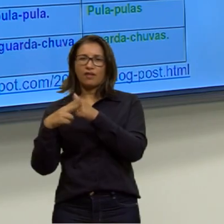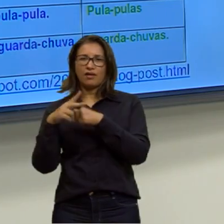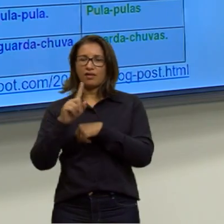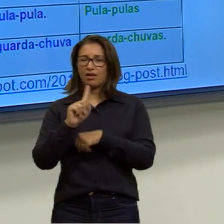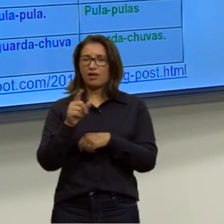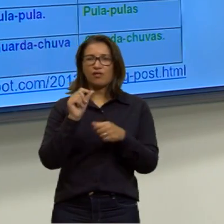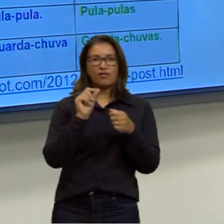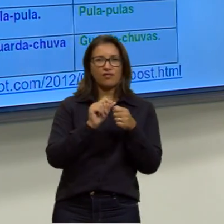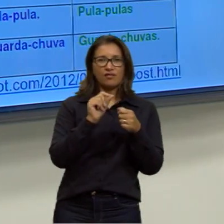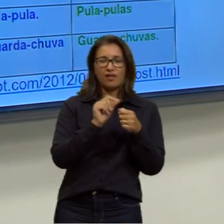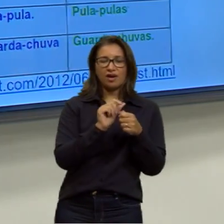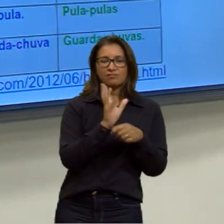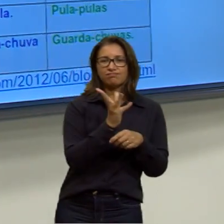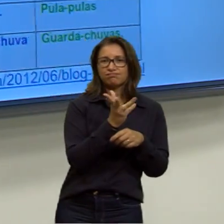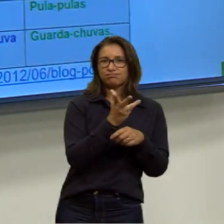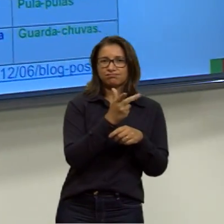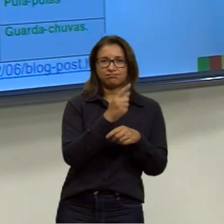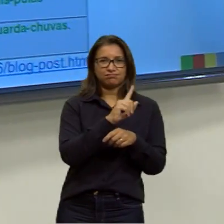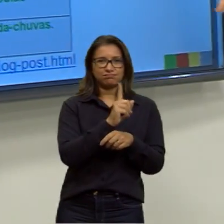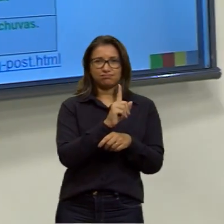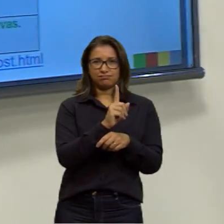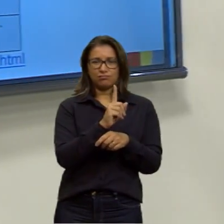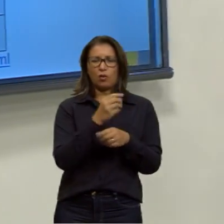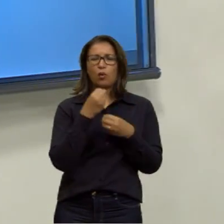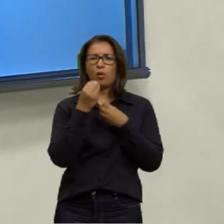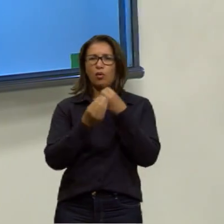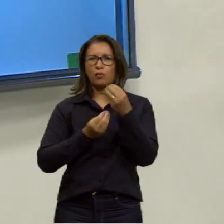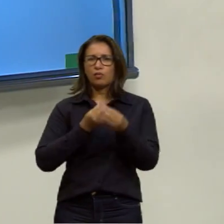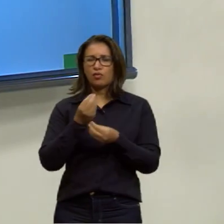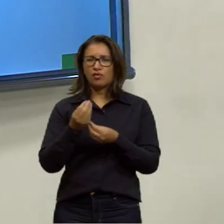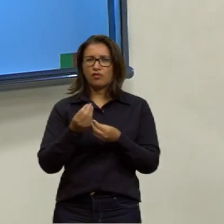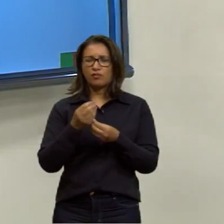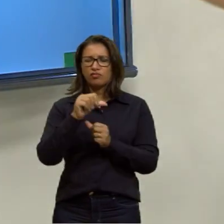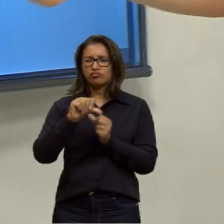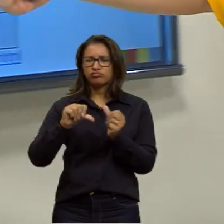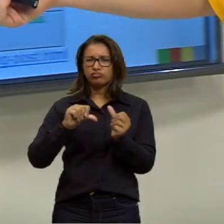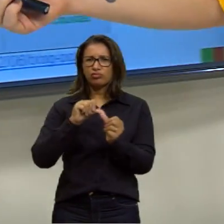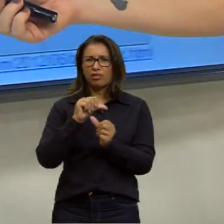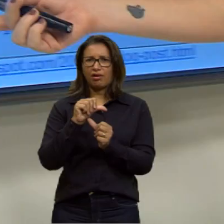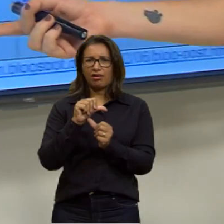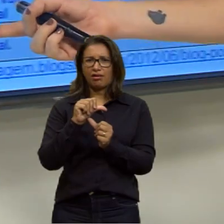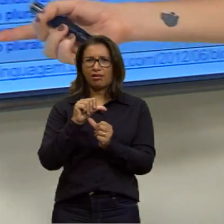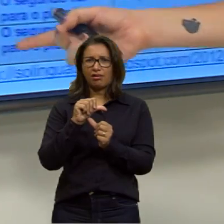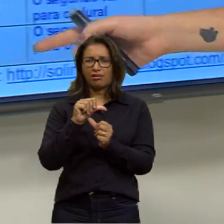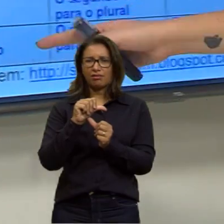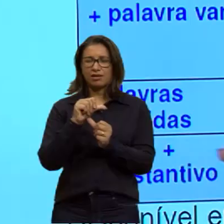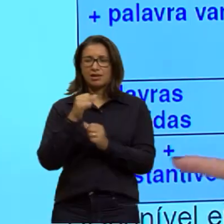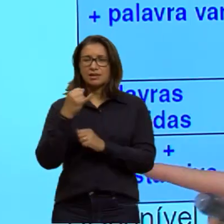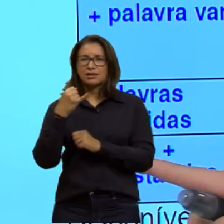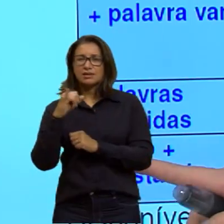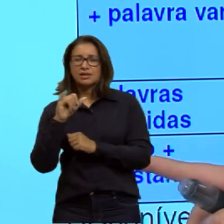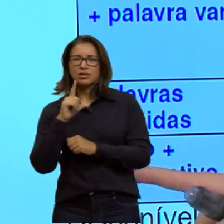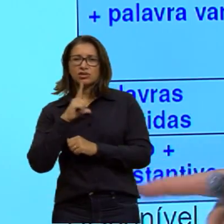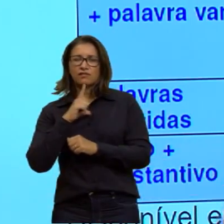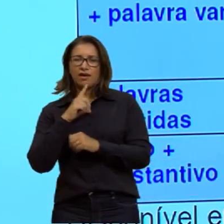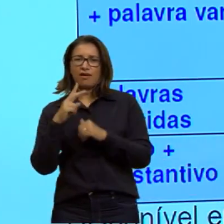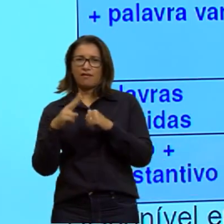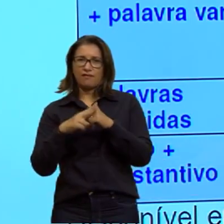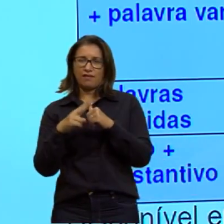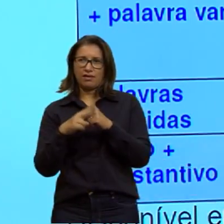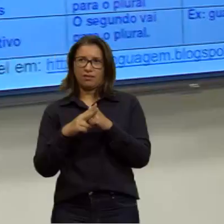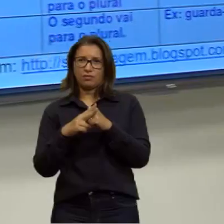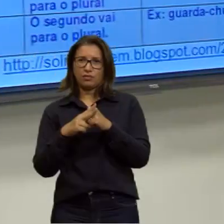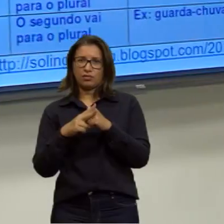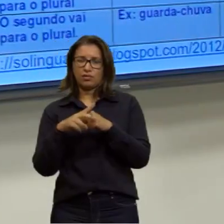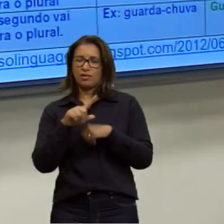faço plural então como é que a gente vai fazer essa variação de plural quando tiver um verbo na paulada verbo